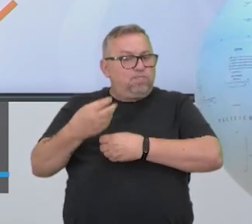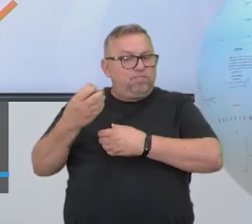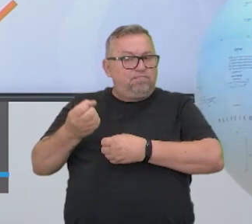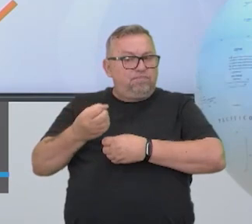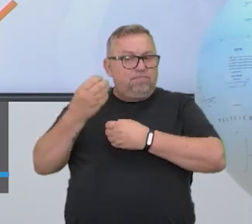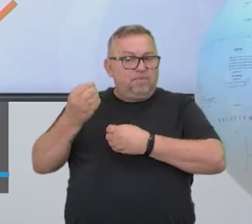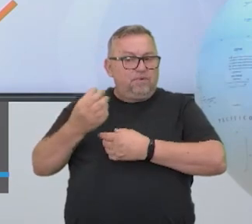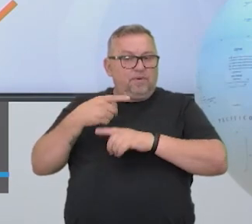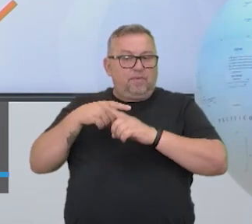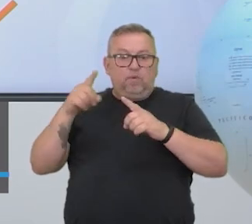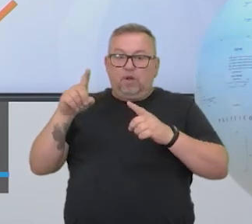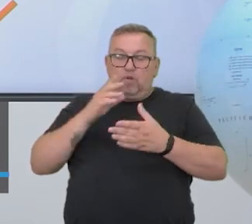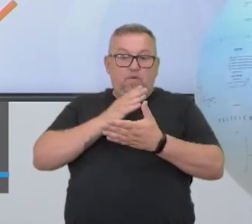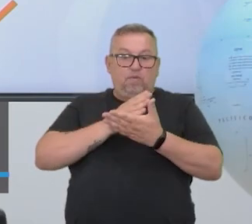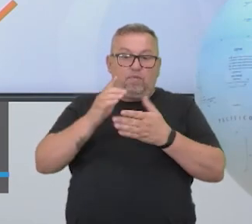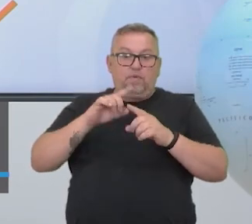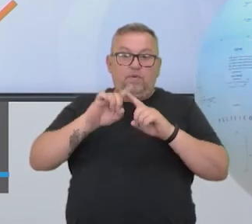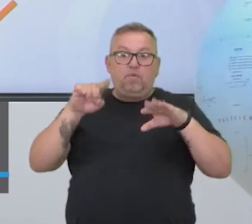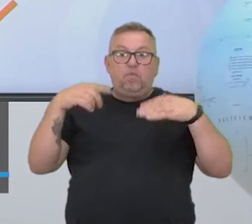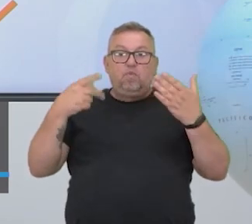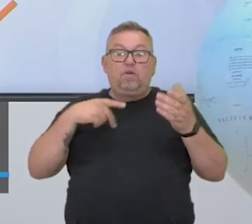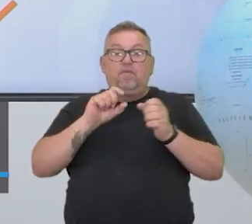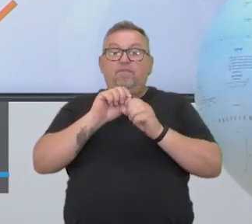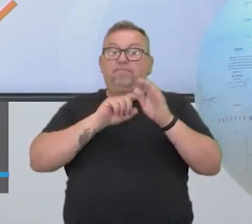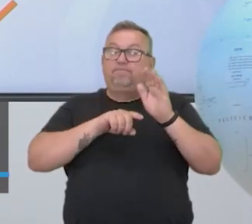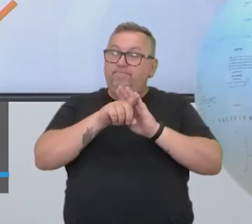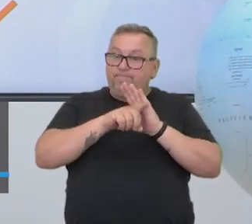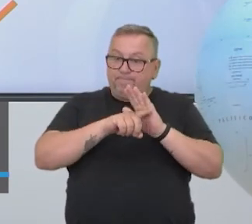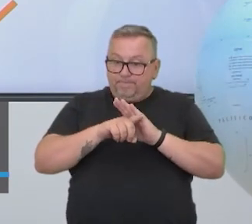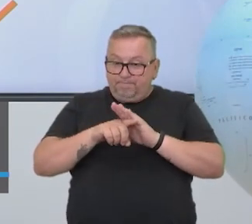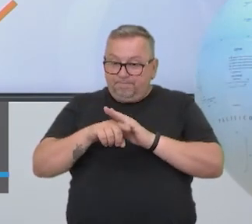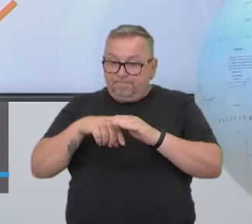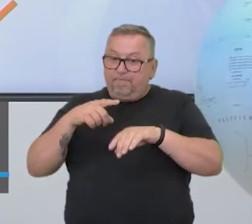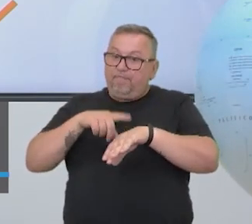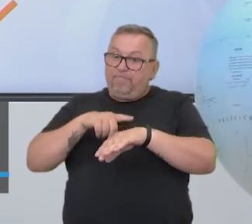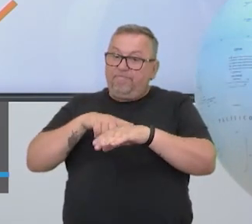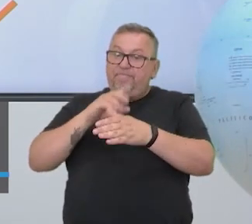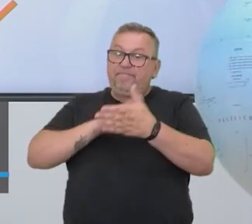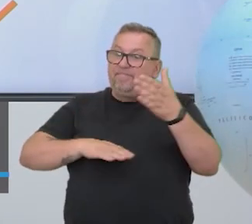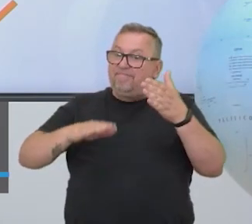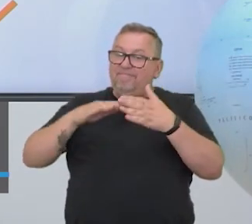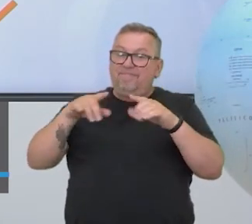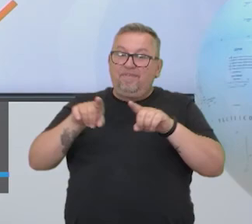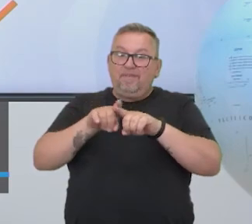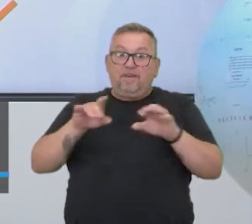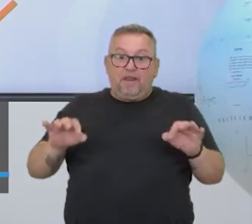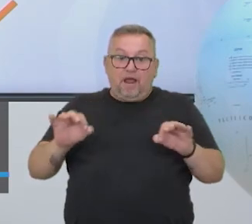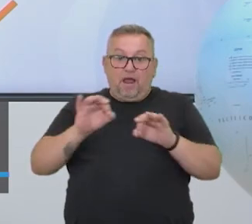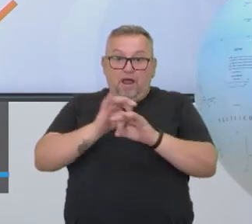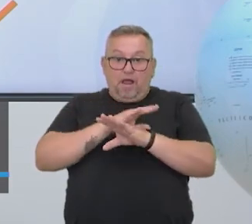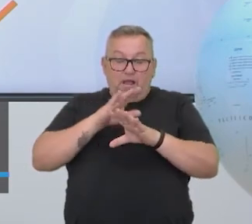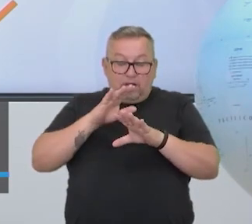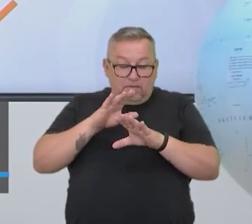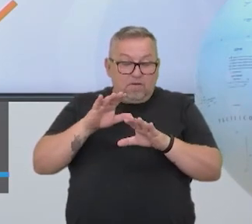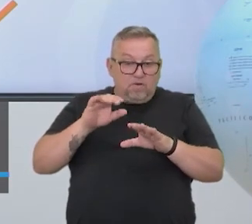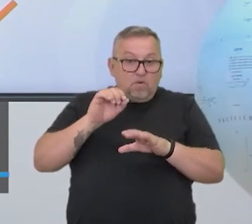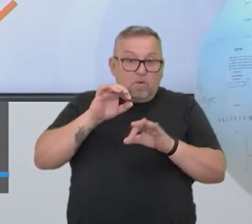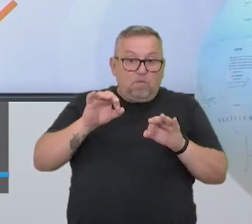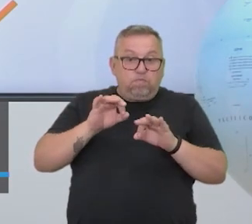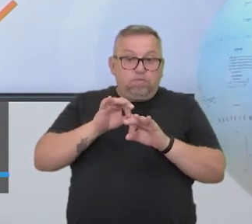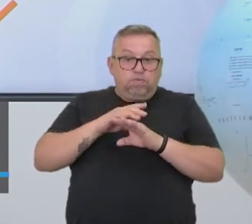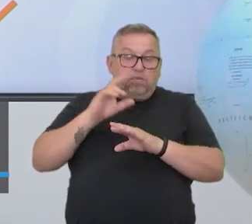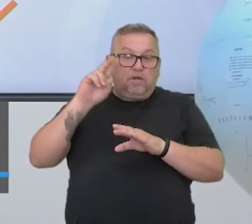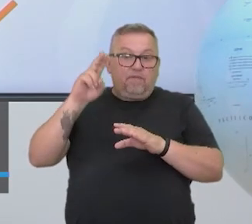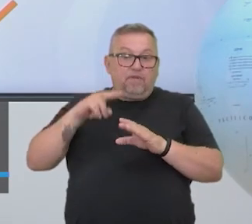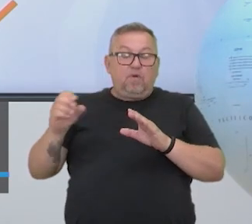só no momento da introdução. Quando a gente faz uma pesquisa, o tempo inteiro, até antes da conclusão, a gente está lendo novos